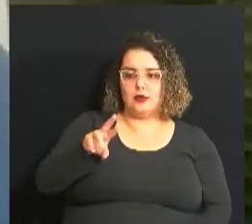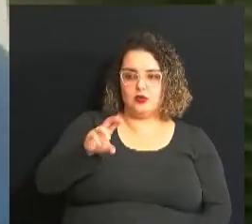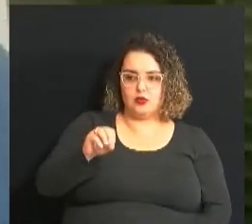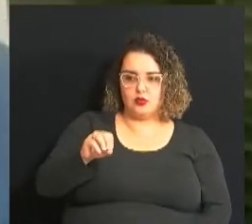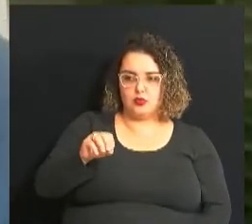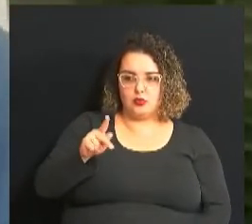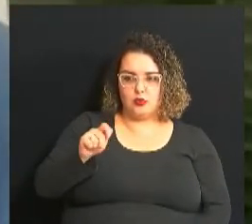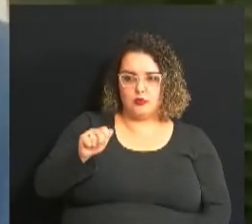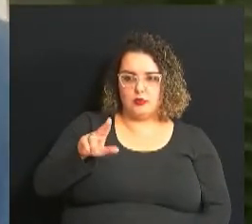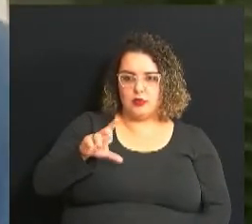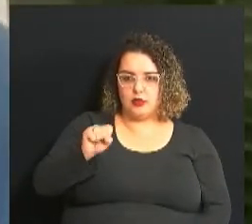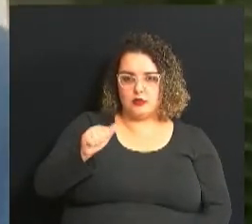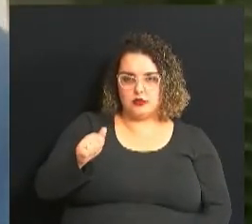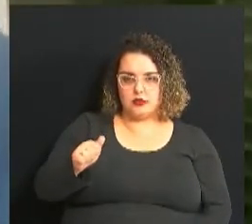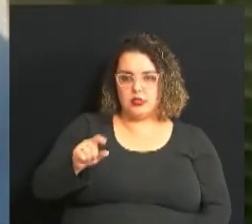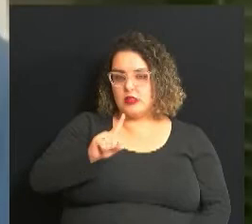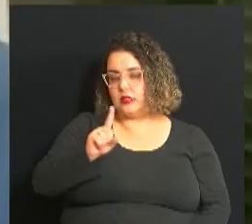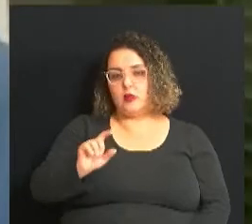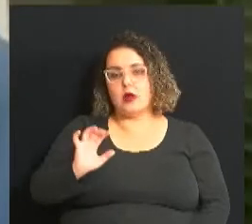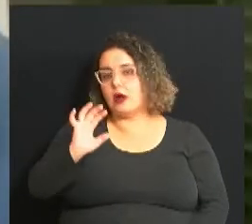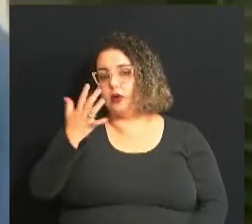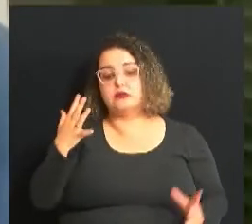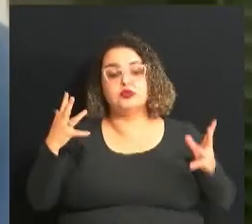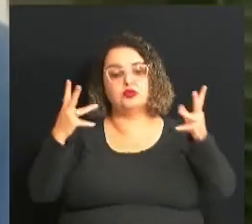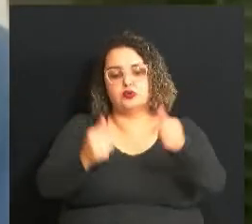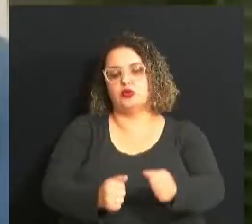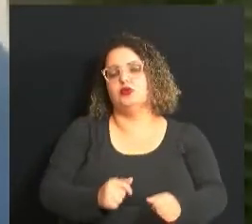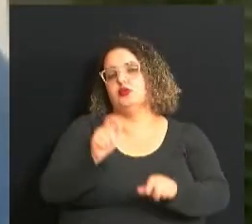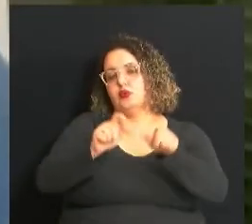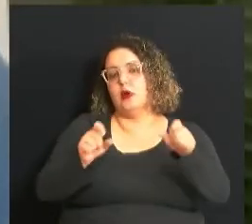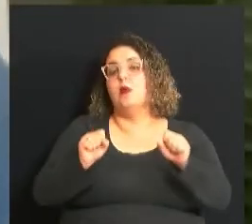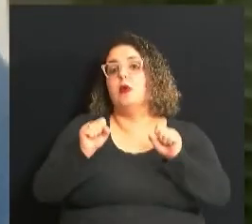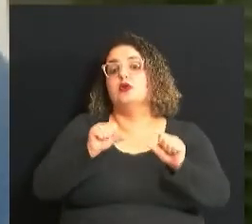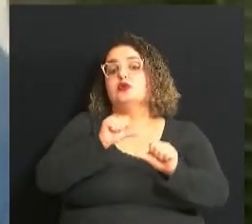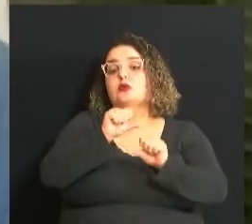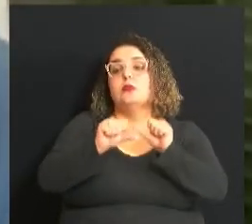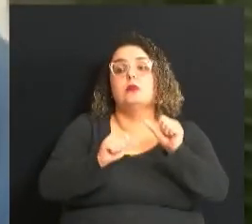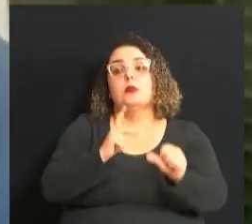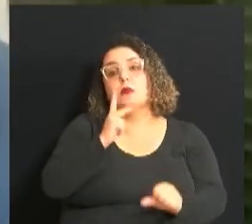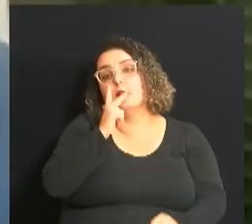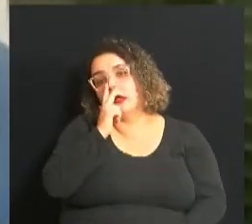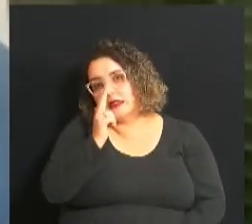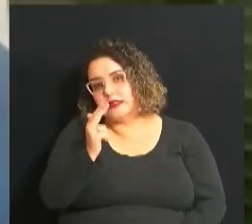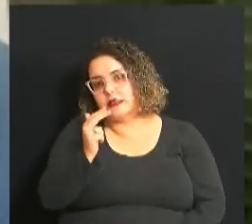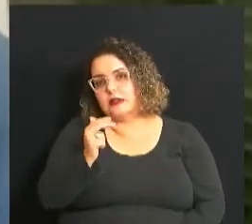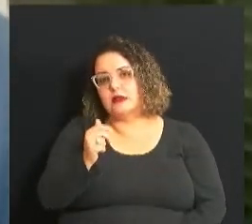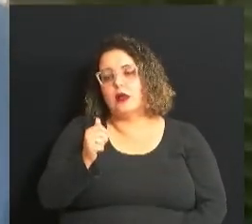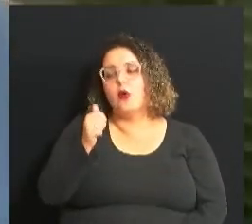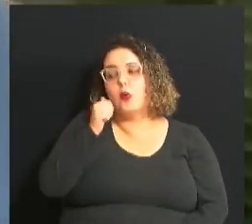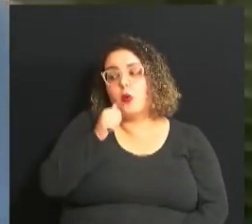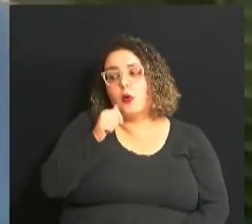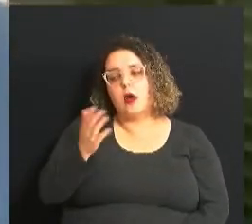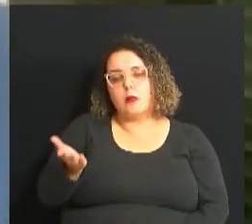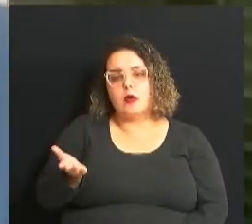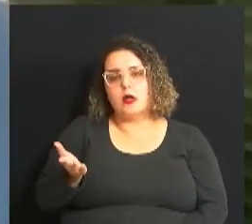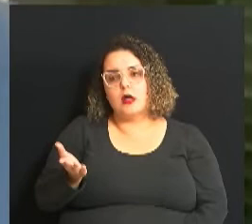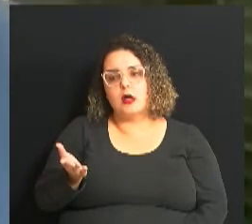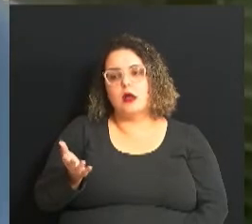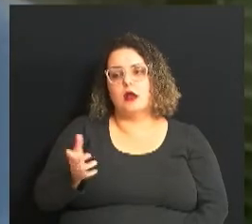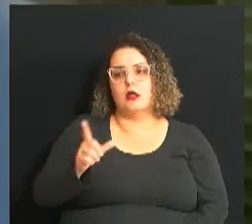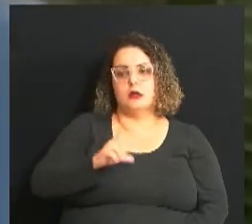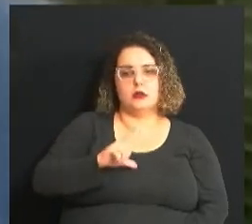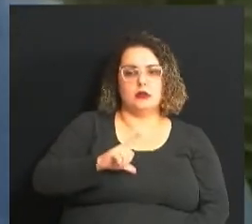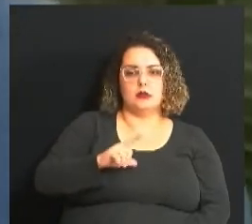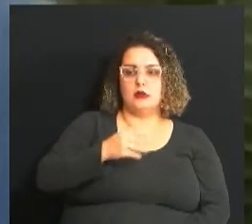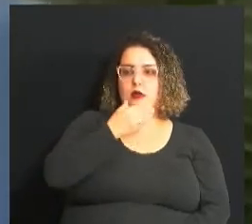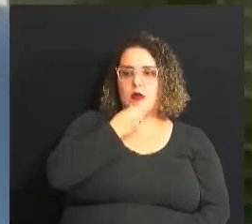homens. Ela pode ter uma alteração parecida com a mulher, mas não é todo homem que tem. Tem homens que têm 90 anos e não